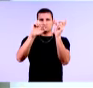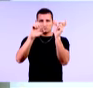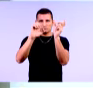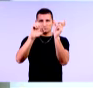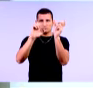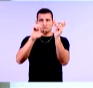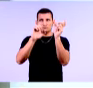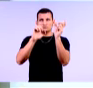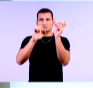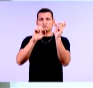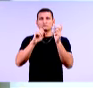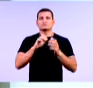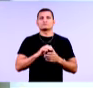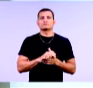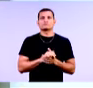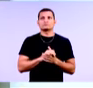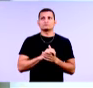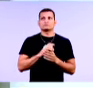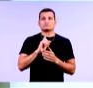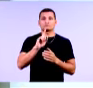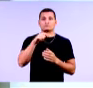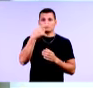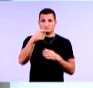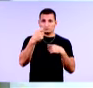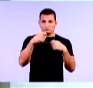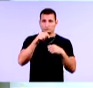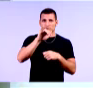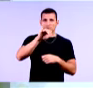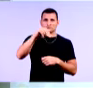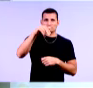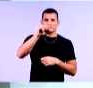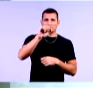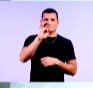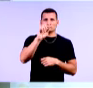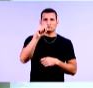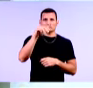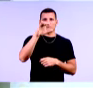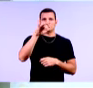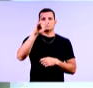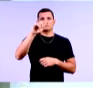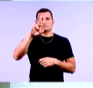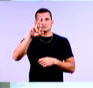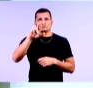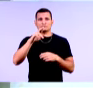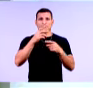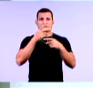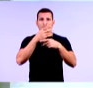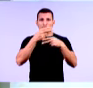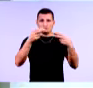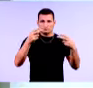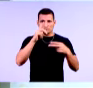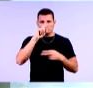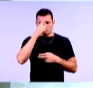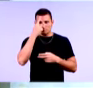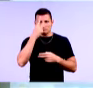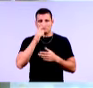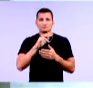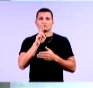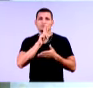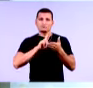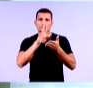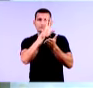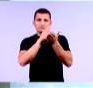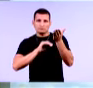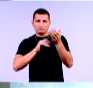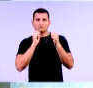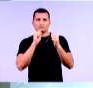classes que o exercício está pedindo, você vai ter que instanciar essas classes, criar os objetos. Usem esse modelo como padrão que não vai ter